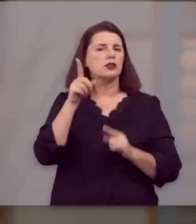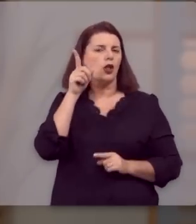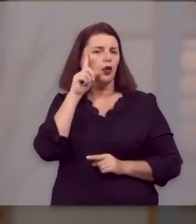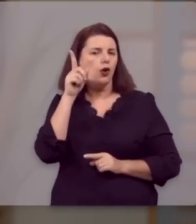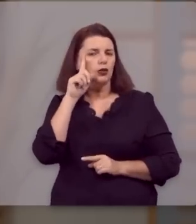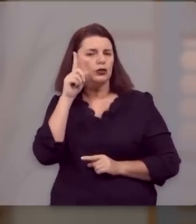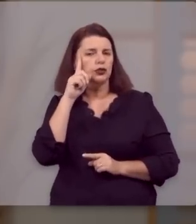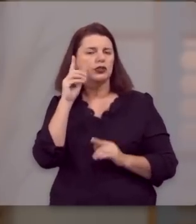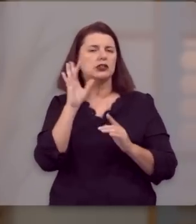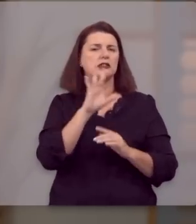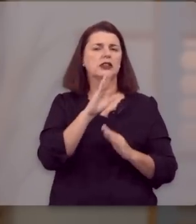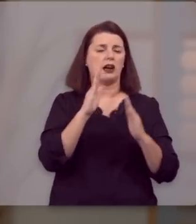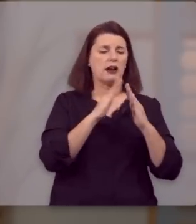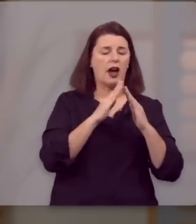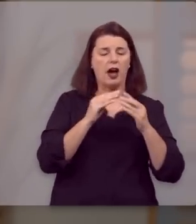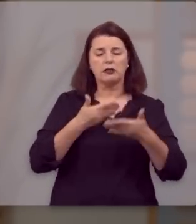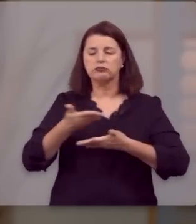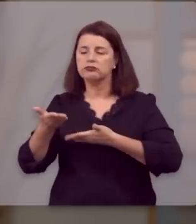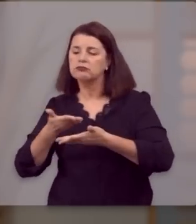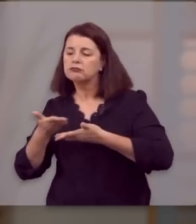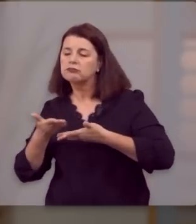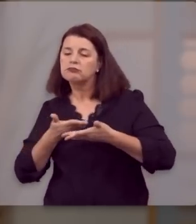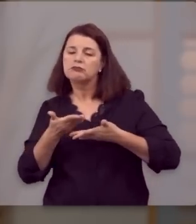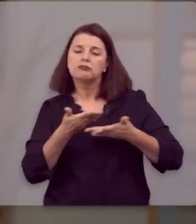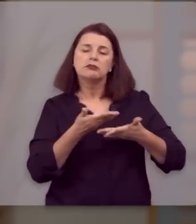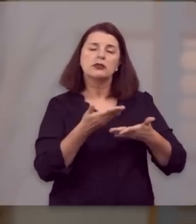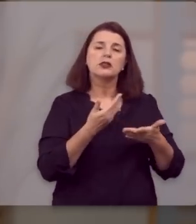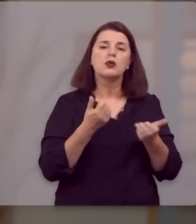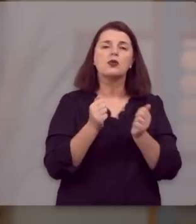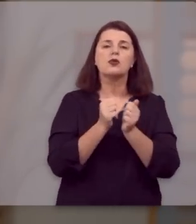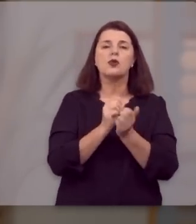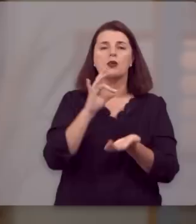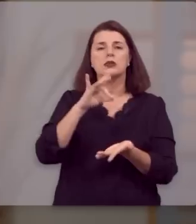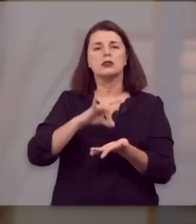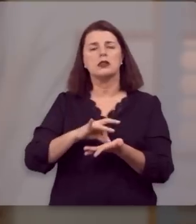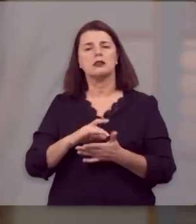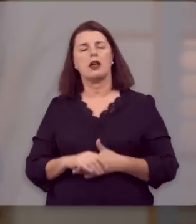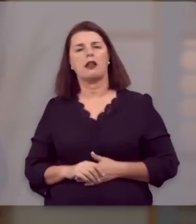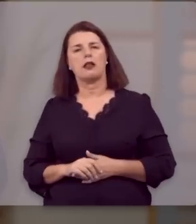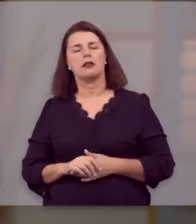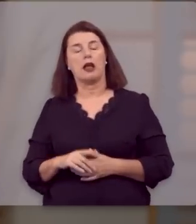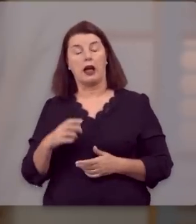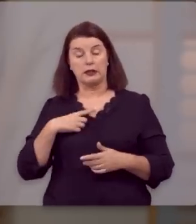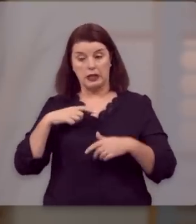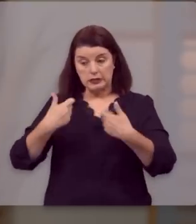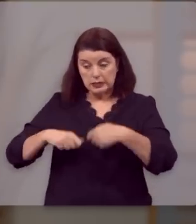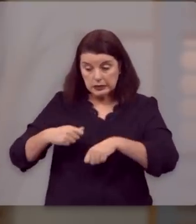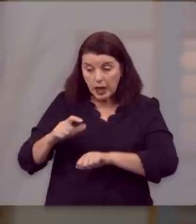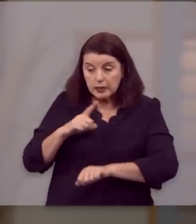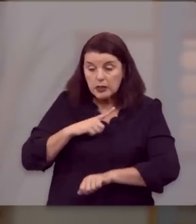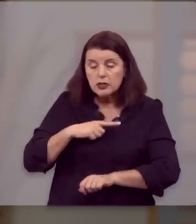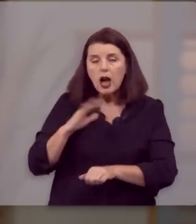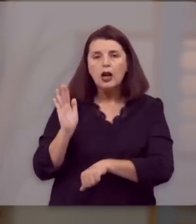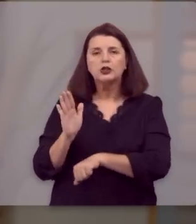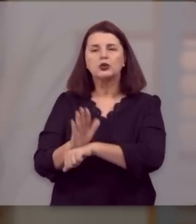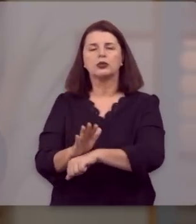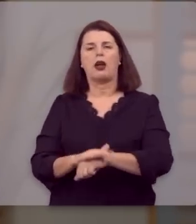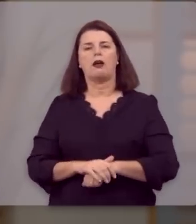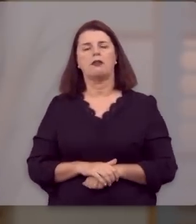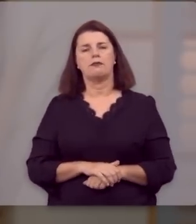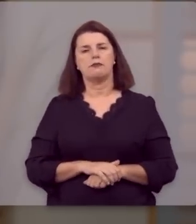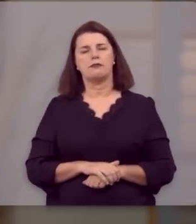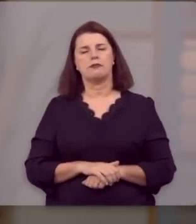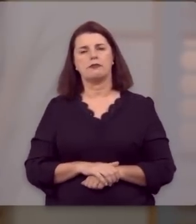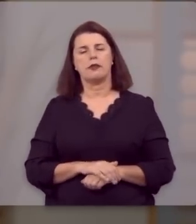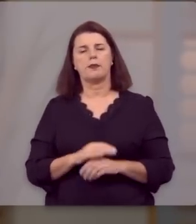templo diariamente, de casa em casa, repartiam o pão com singeleza de coração. Se alguém tinha necessidade, essas necessidades eram